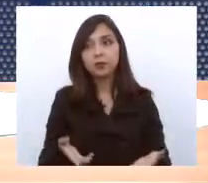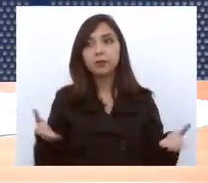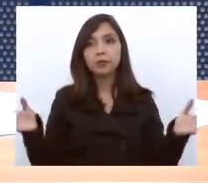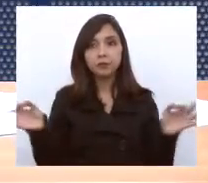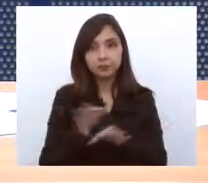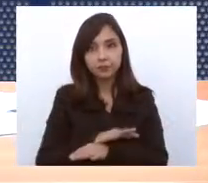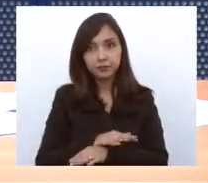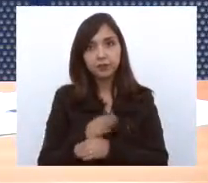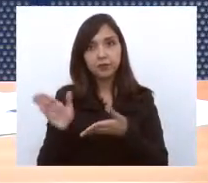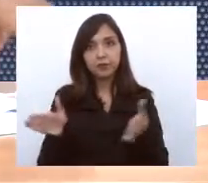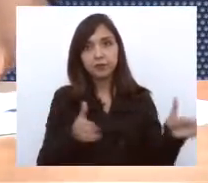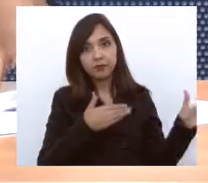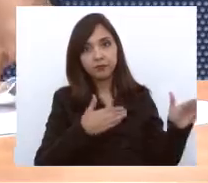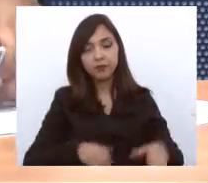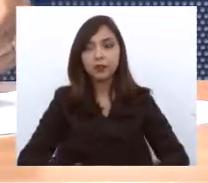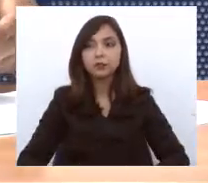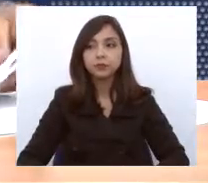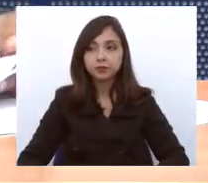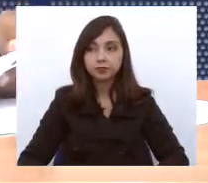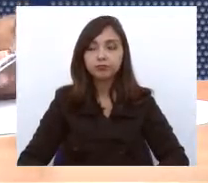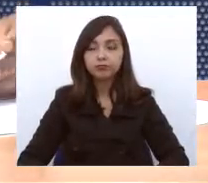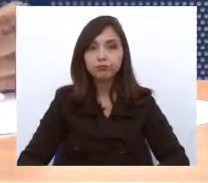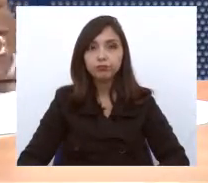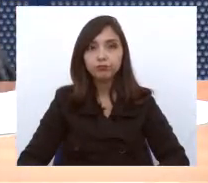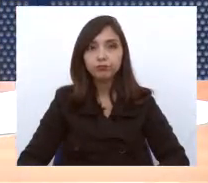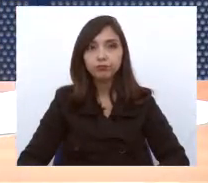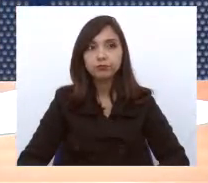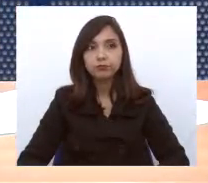dou por encerrada a presente sessão.